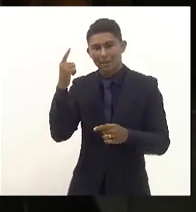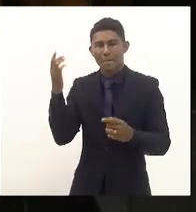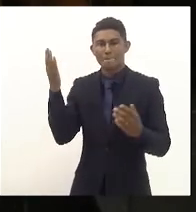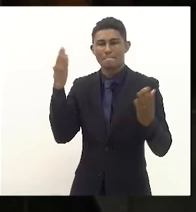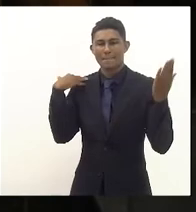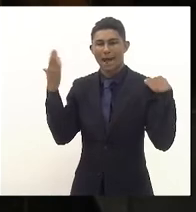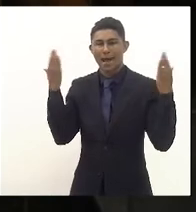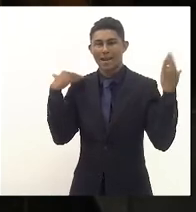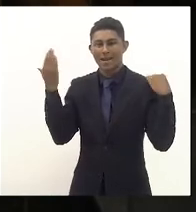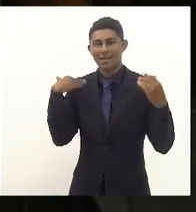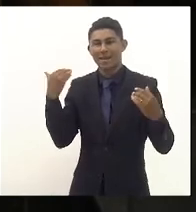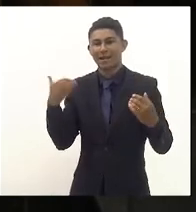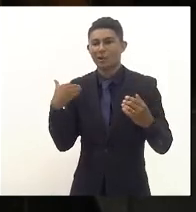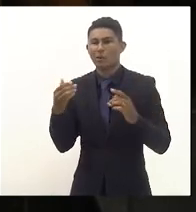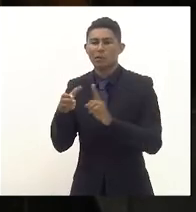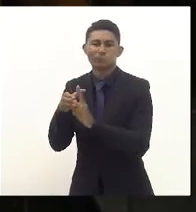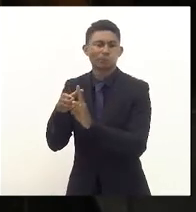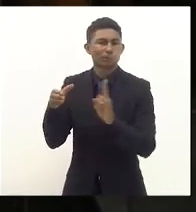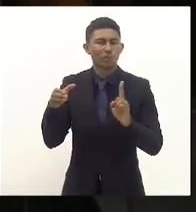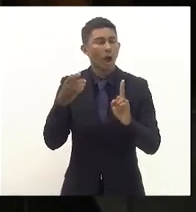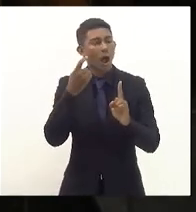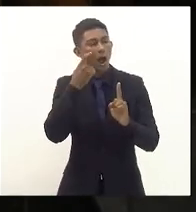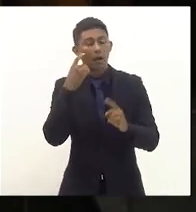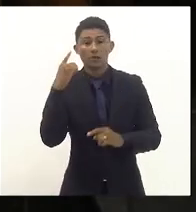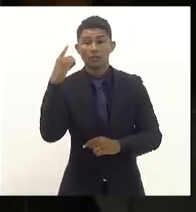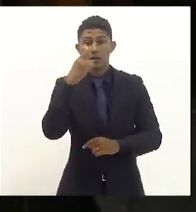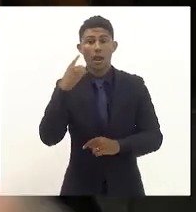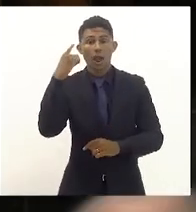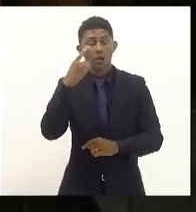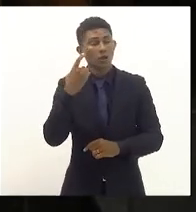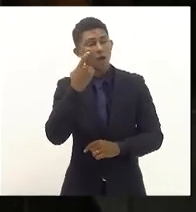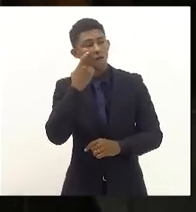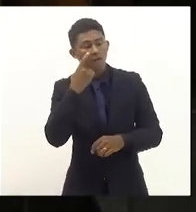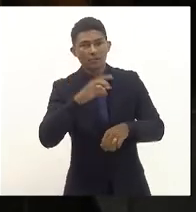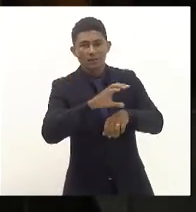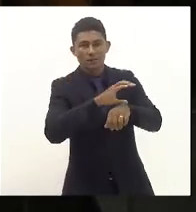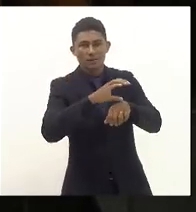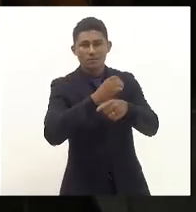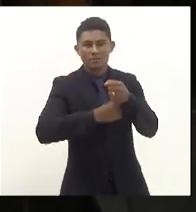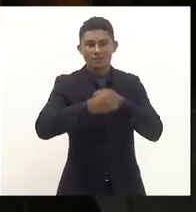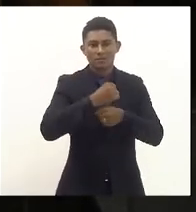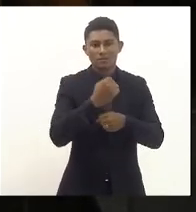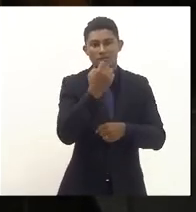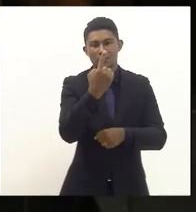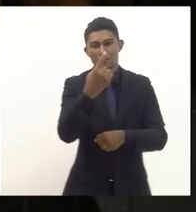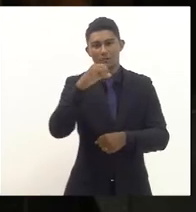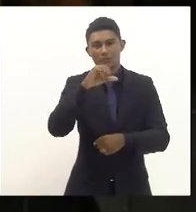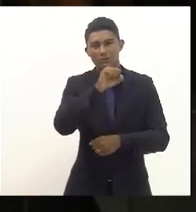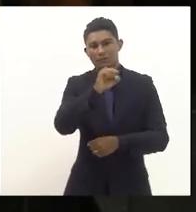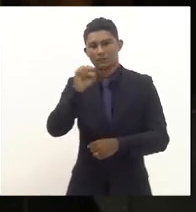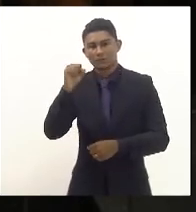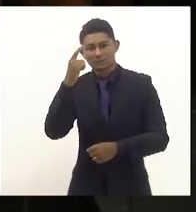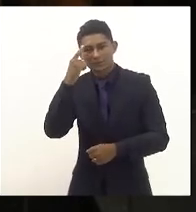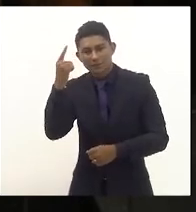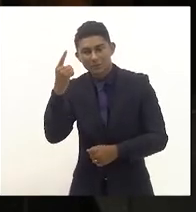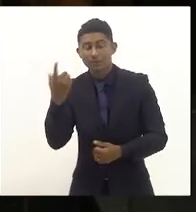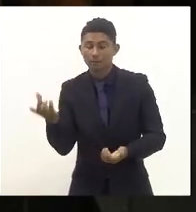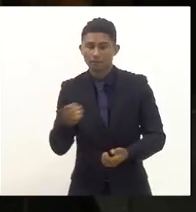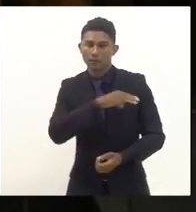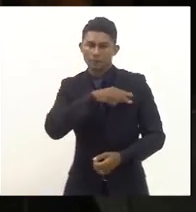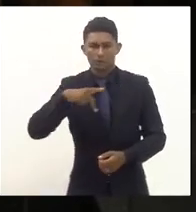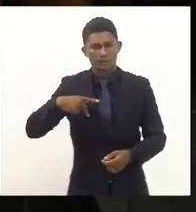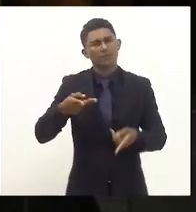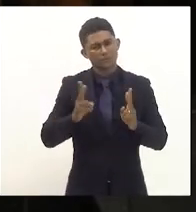fazer direito é uma inscrição novel que surgia com a Constituição de 1988 no atual viagens que o ministério público